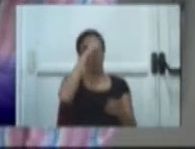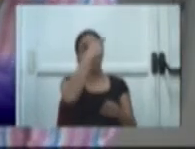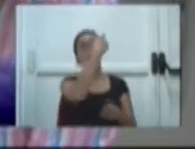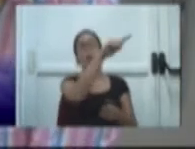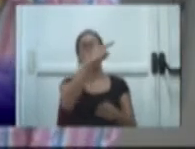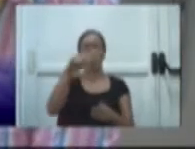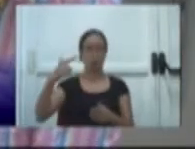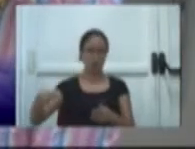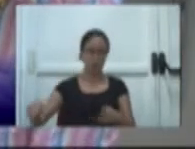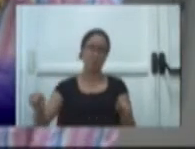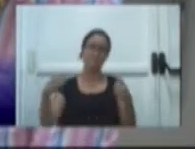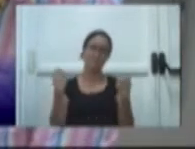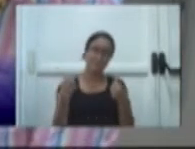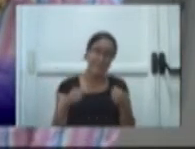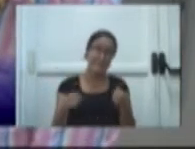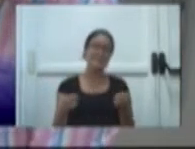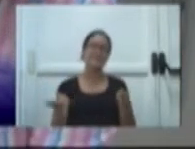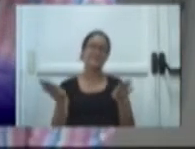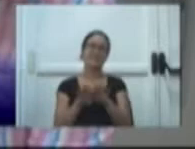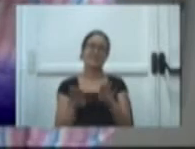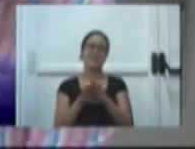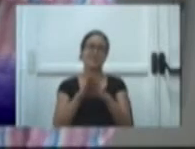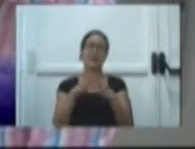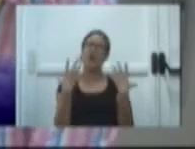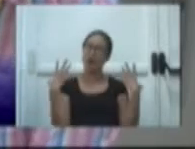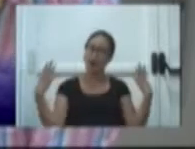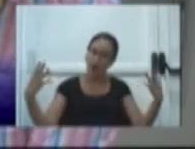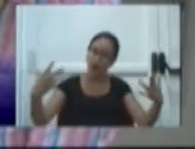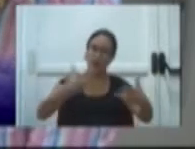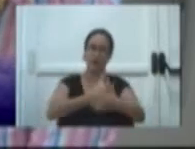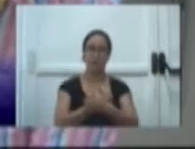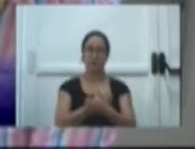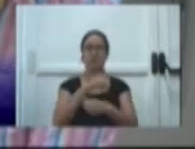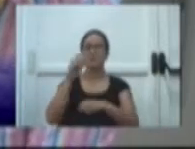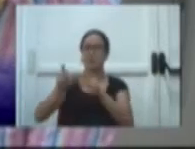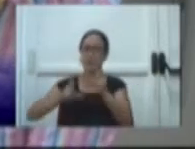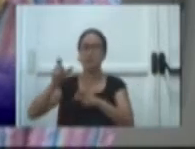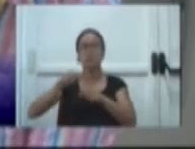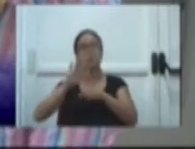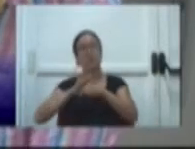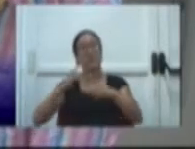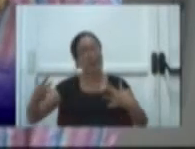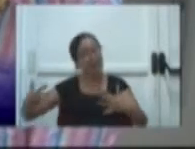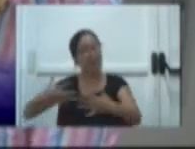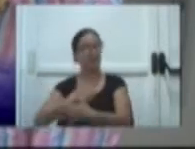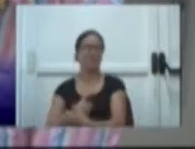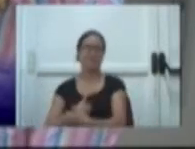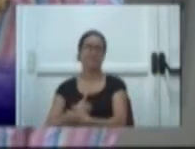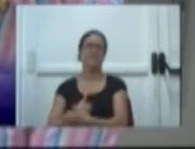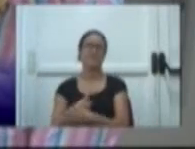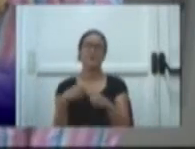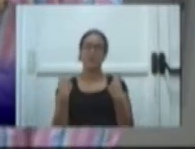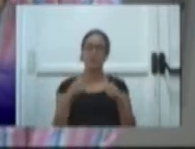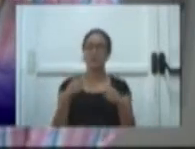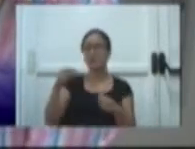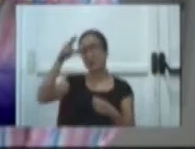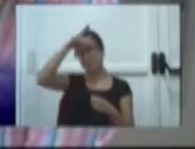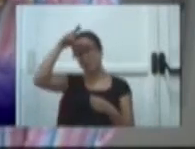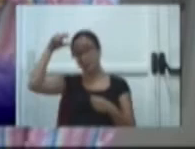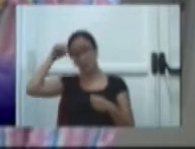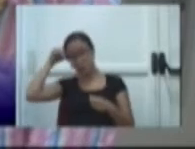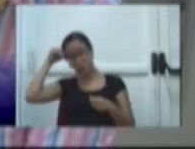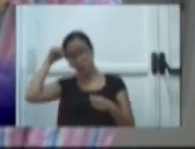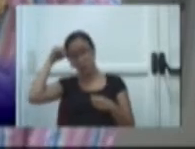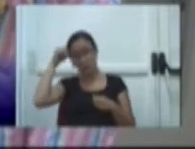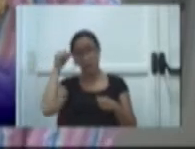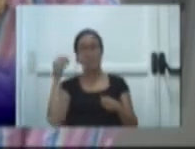estamos numa epidemia onde todos os envolvidos, não só o poder público, mas acredito que a prefeitura poderia estar envolvendo